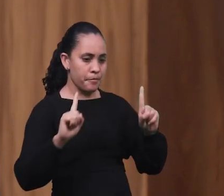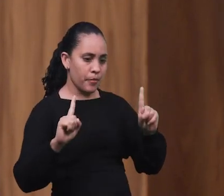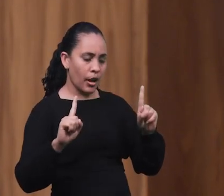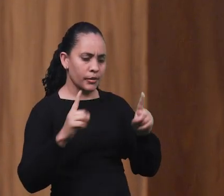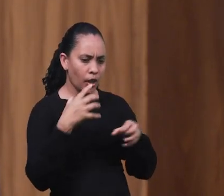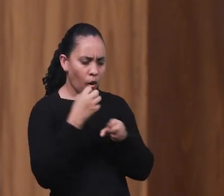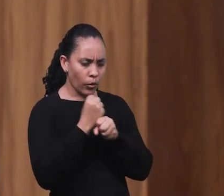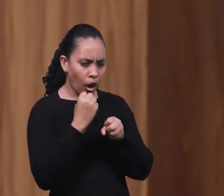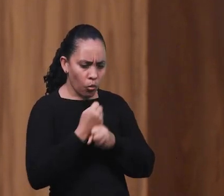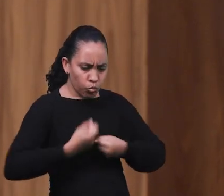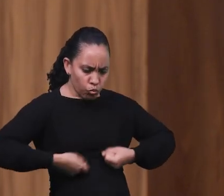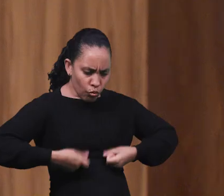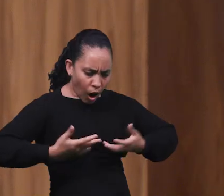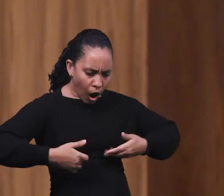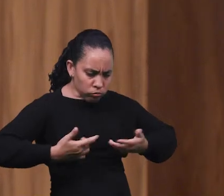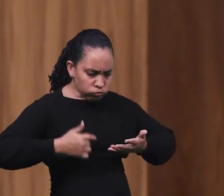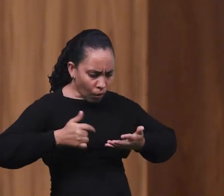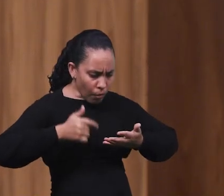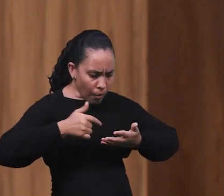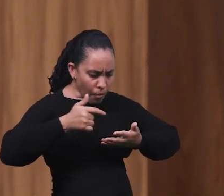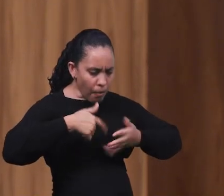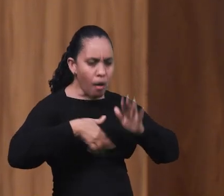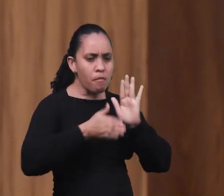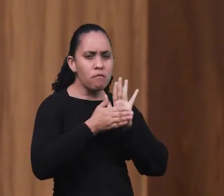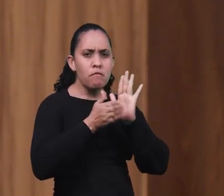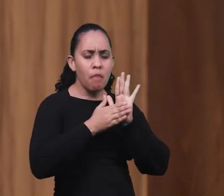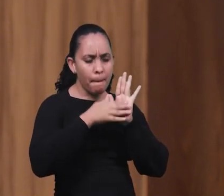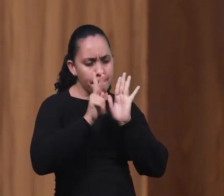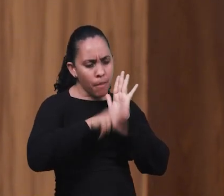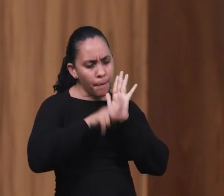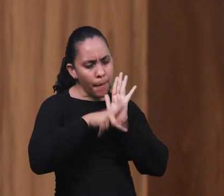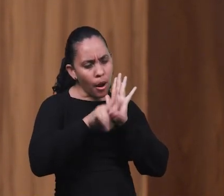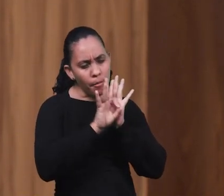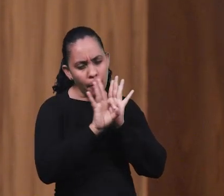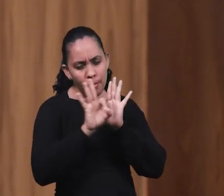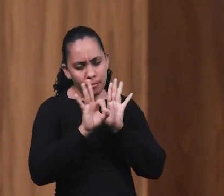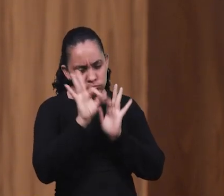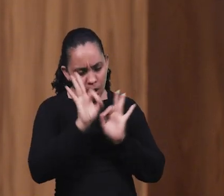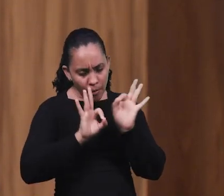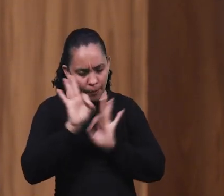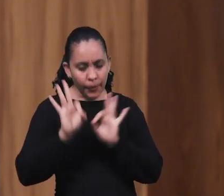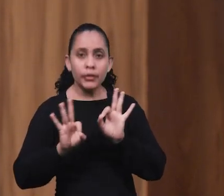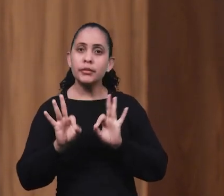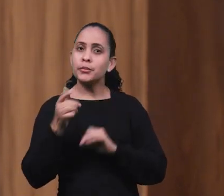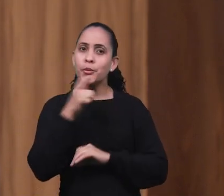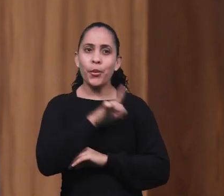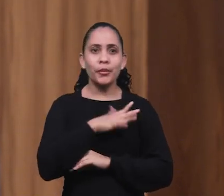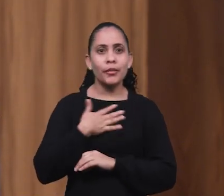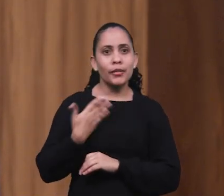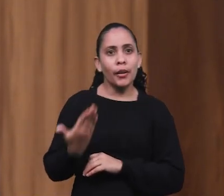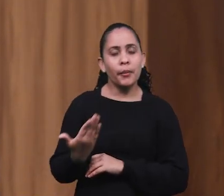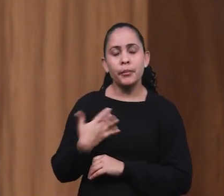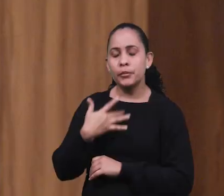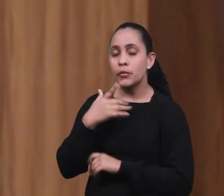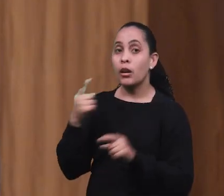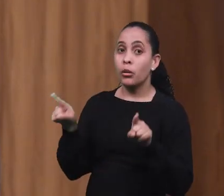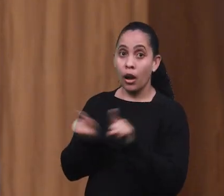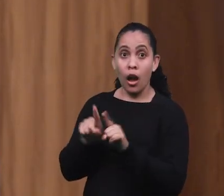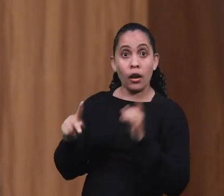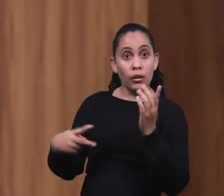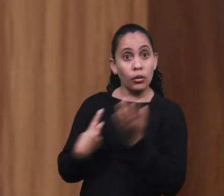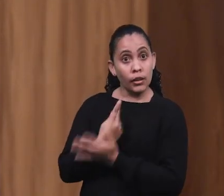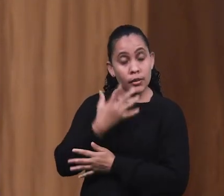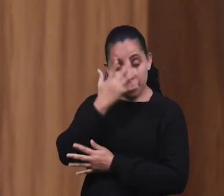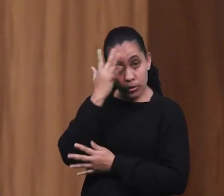primeiro a calcular, isto é, não faz nenhum tipo de planejamento. E isso acontece muito, inclusive, com quem já tem.